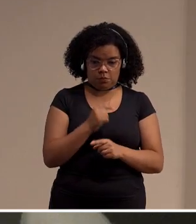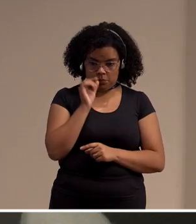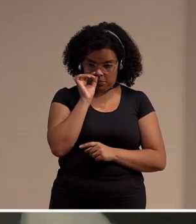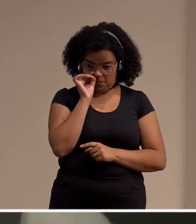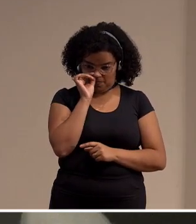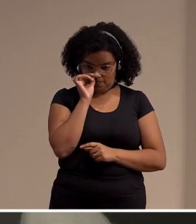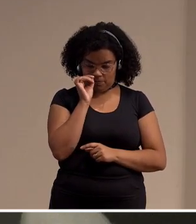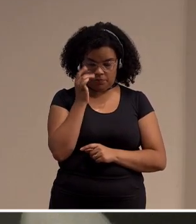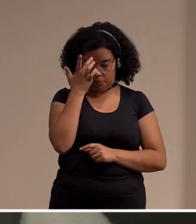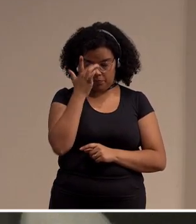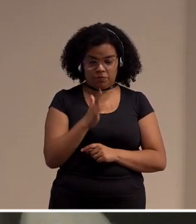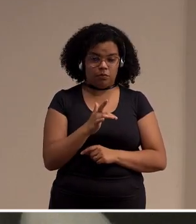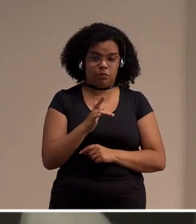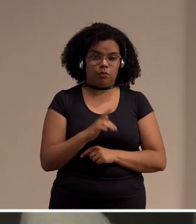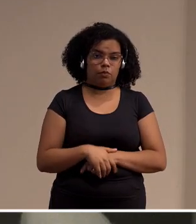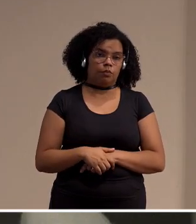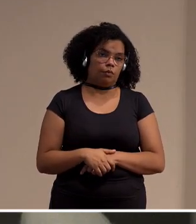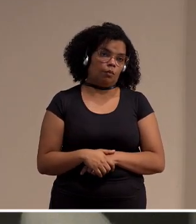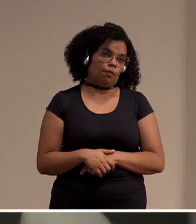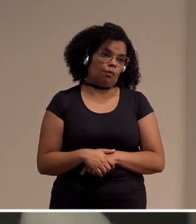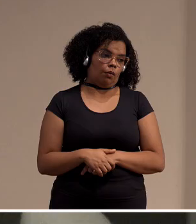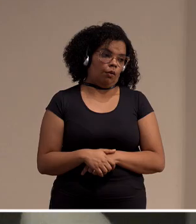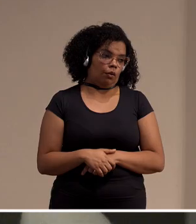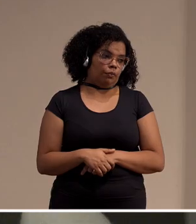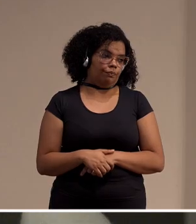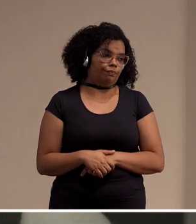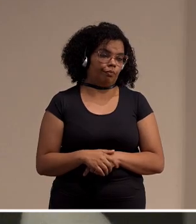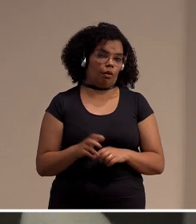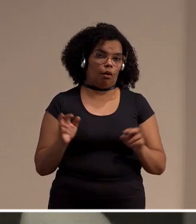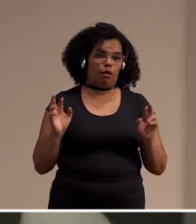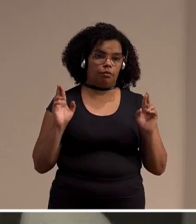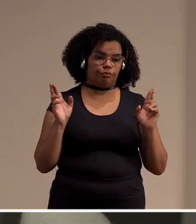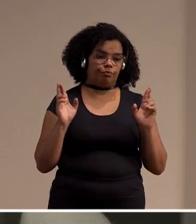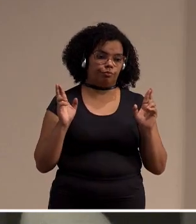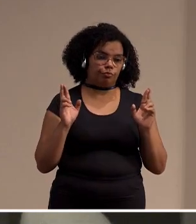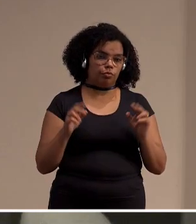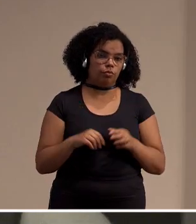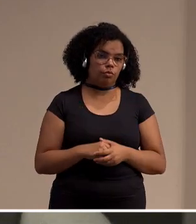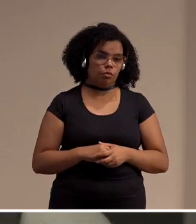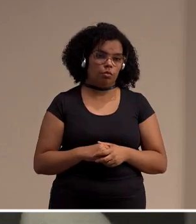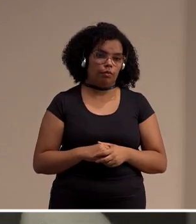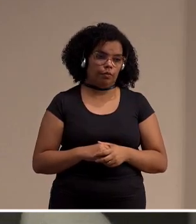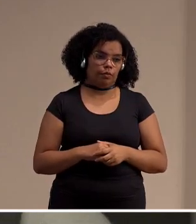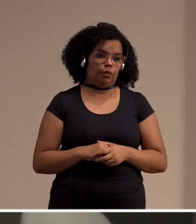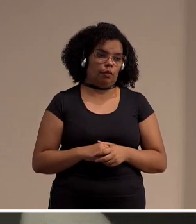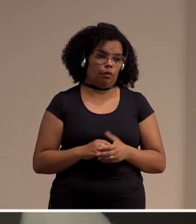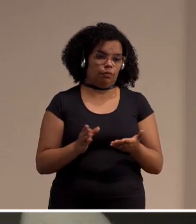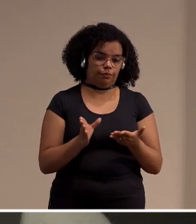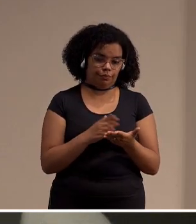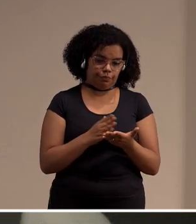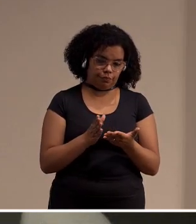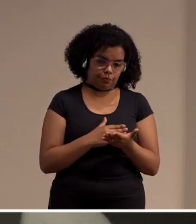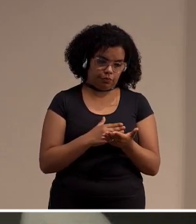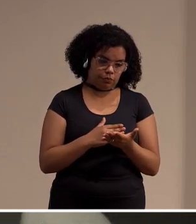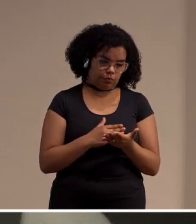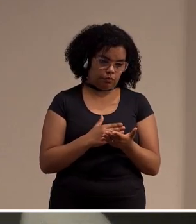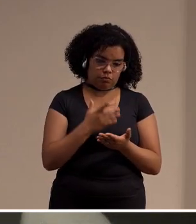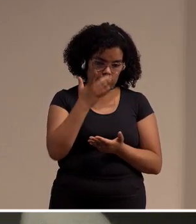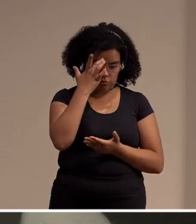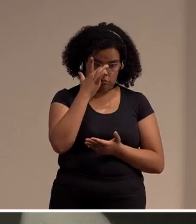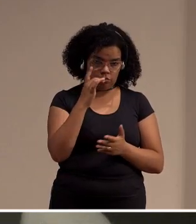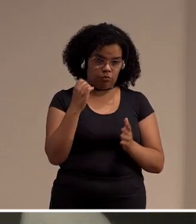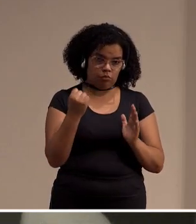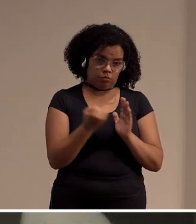Não sei, mas em termos de esperança, sim, acho que esse livro, não sei se ele é